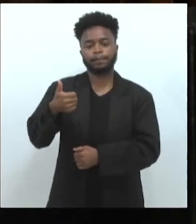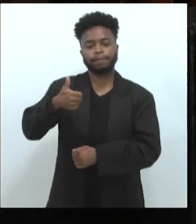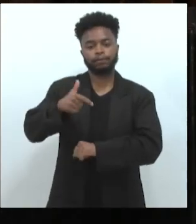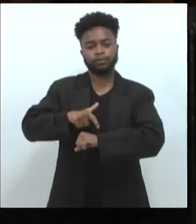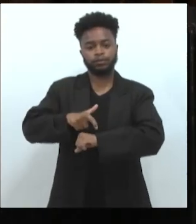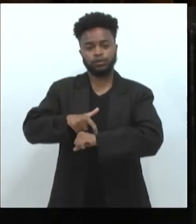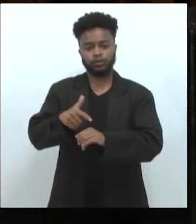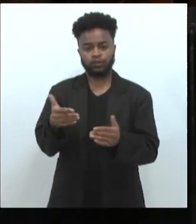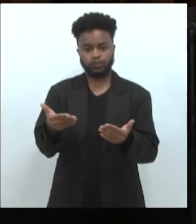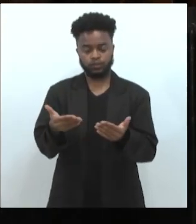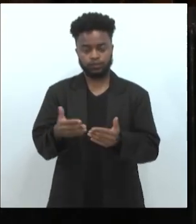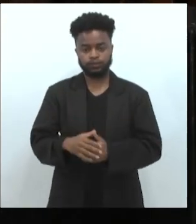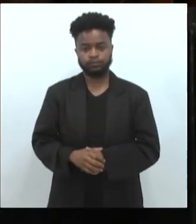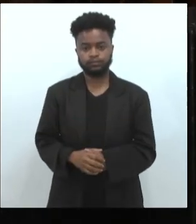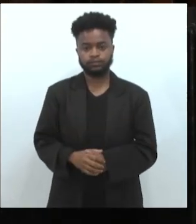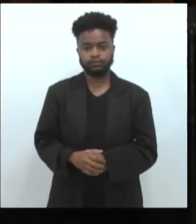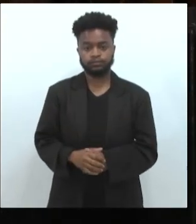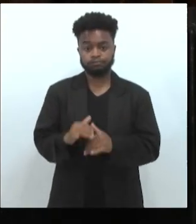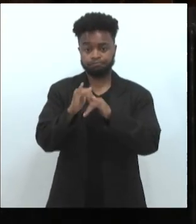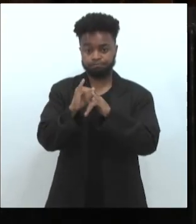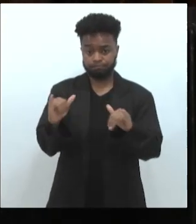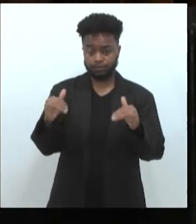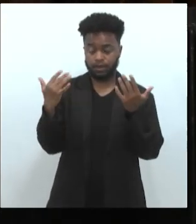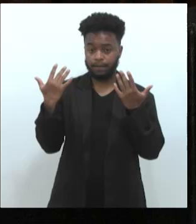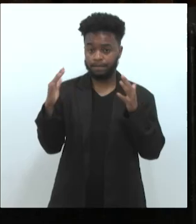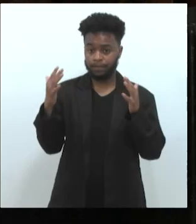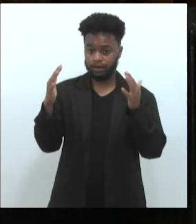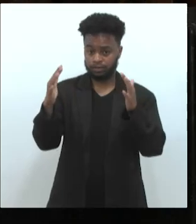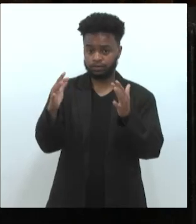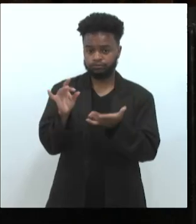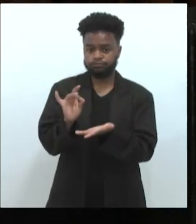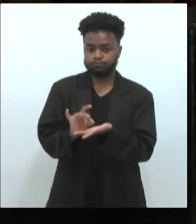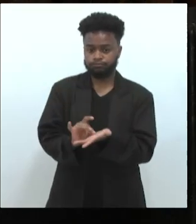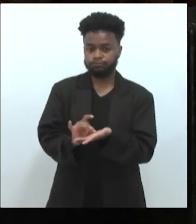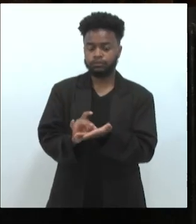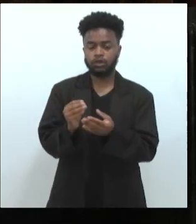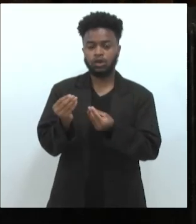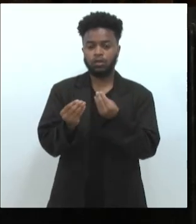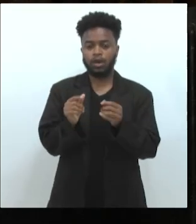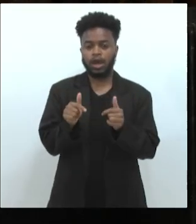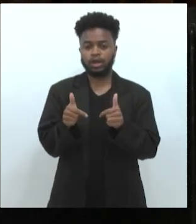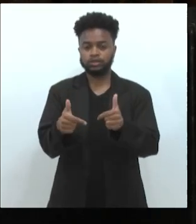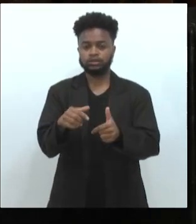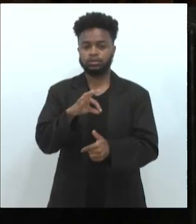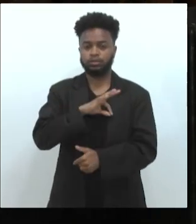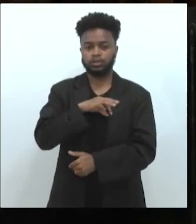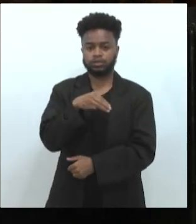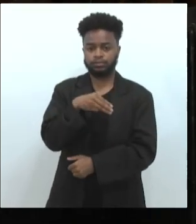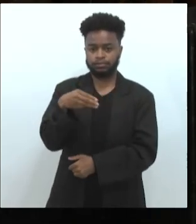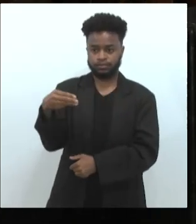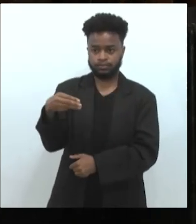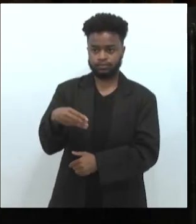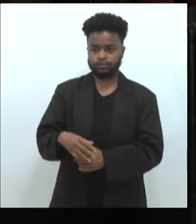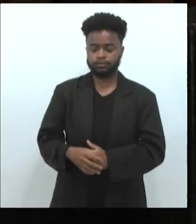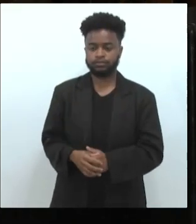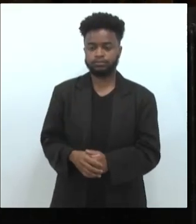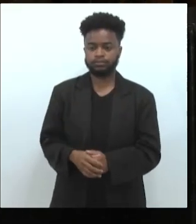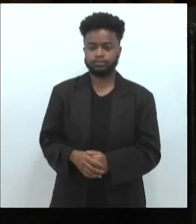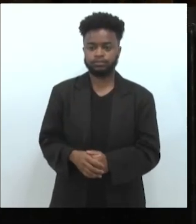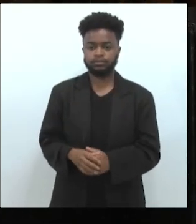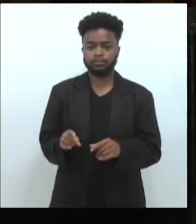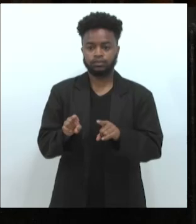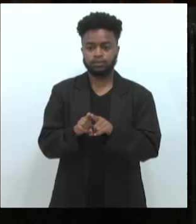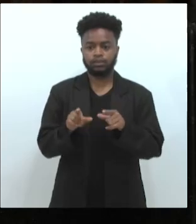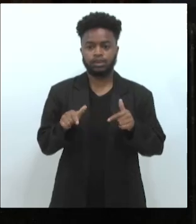momento, para parabenizar efetivamente a atuação da Polícia Militar, a atuação